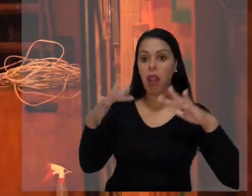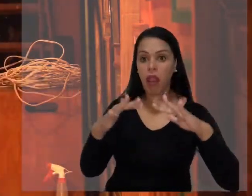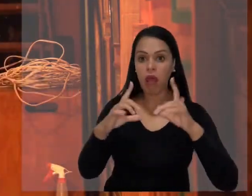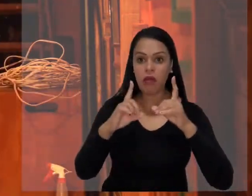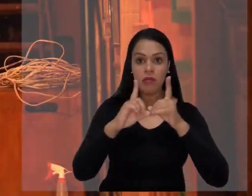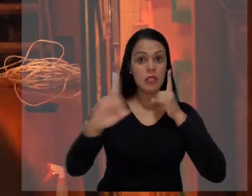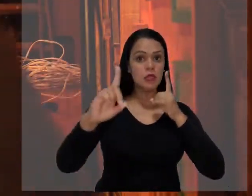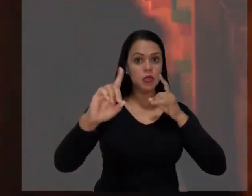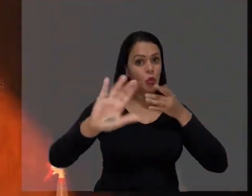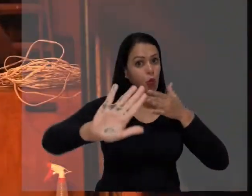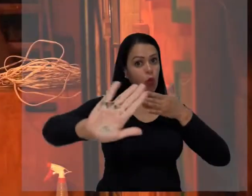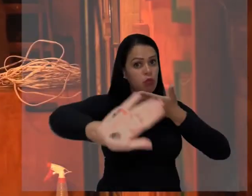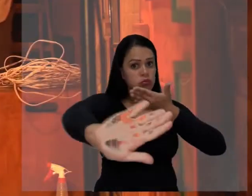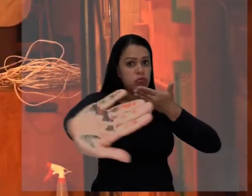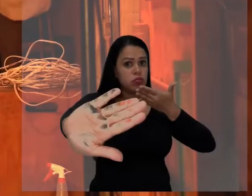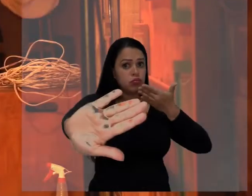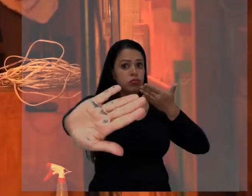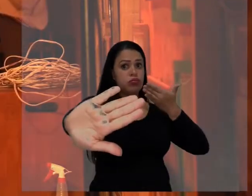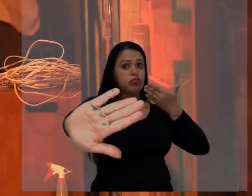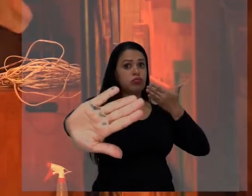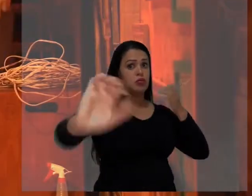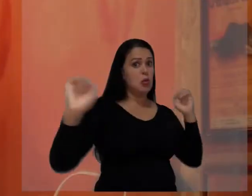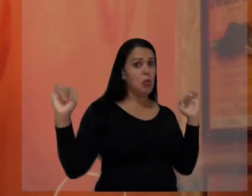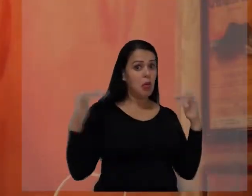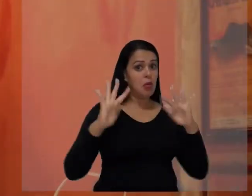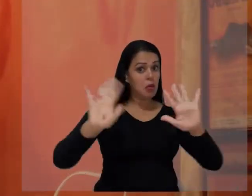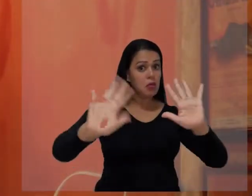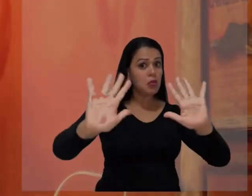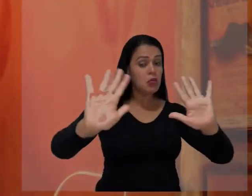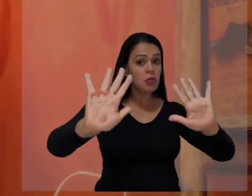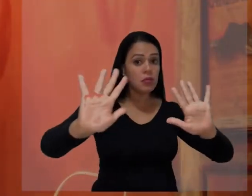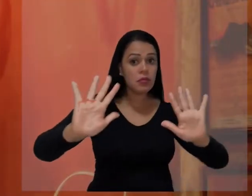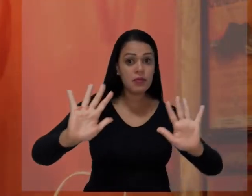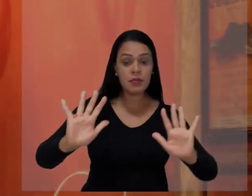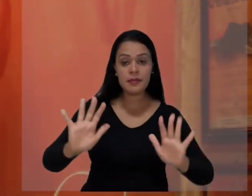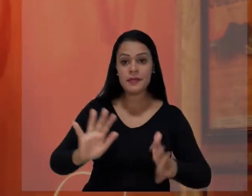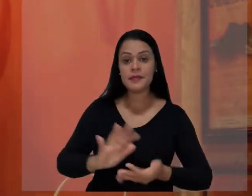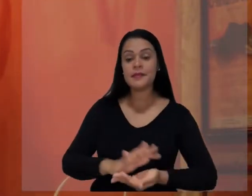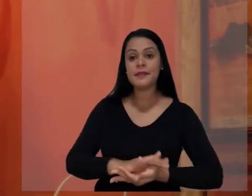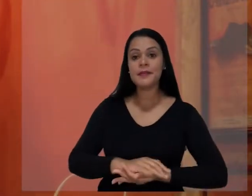non agglomerare, non agglomerare!